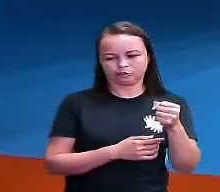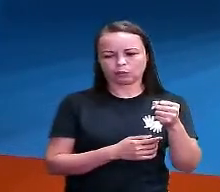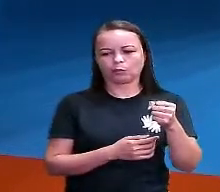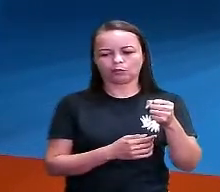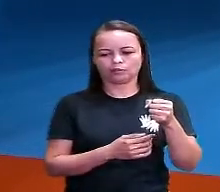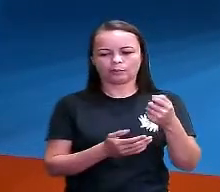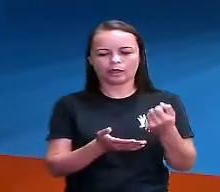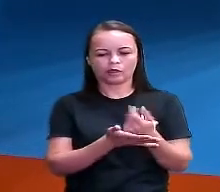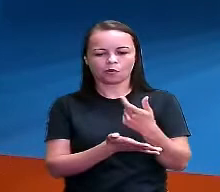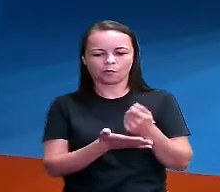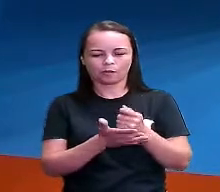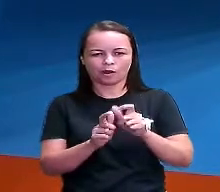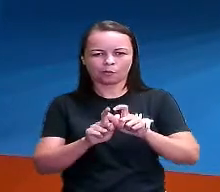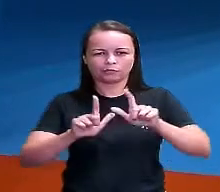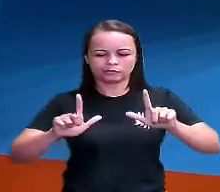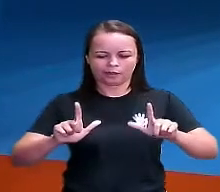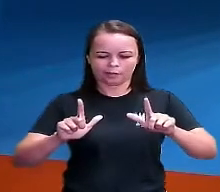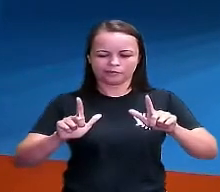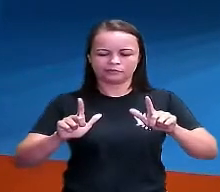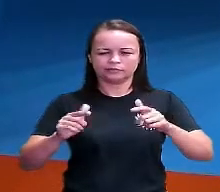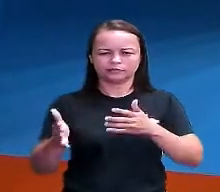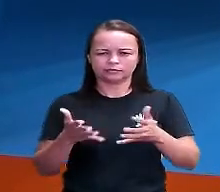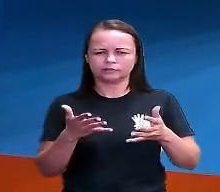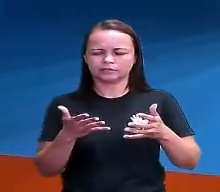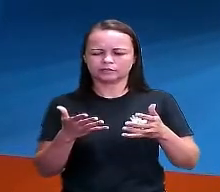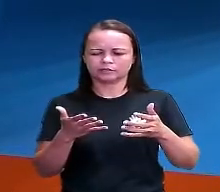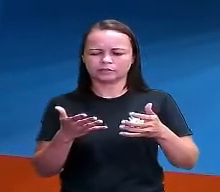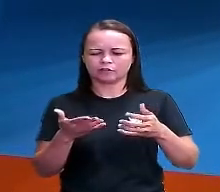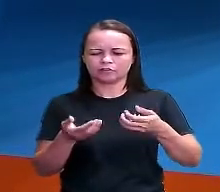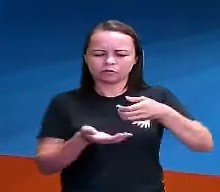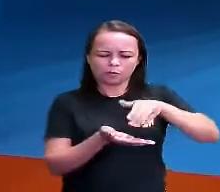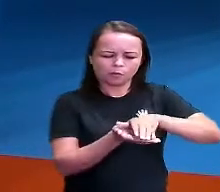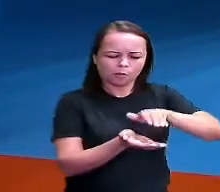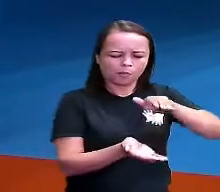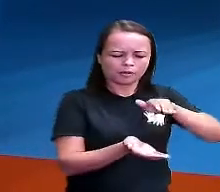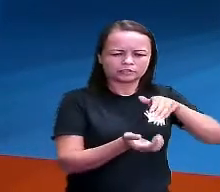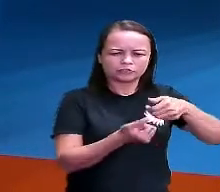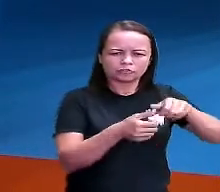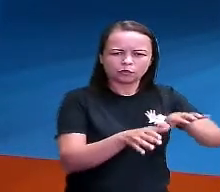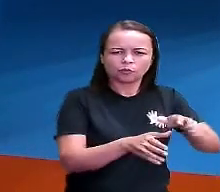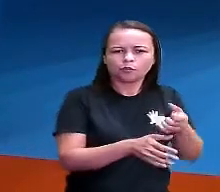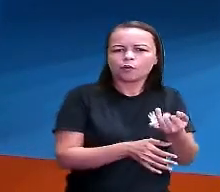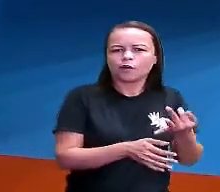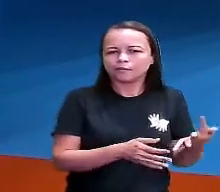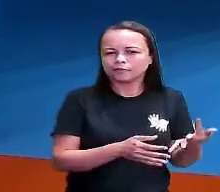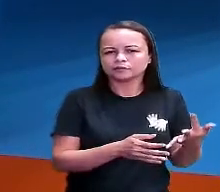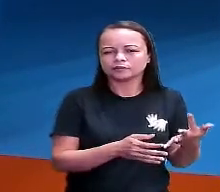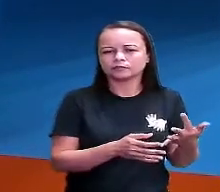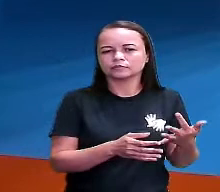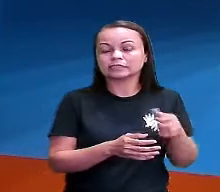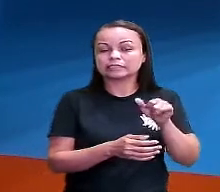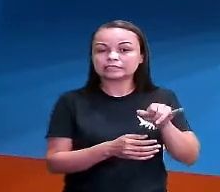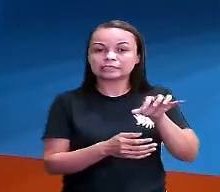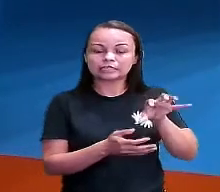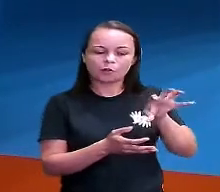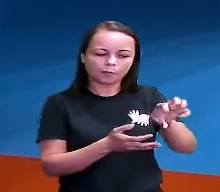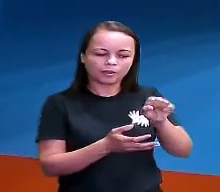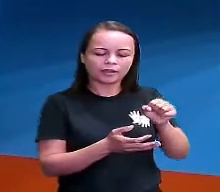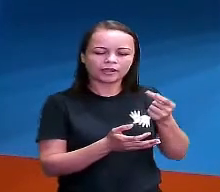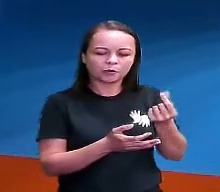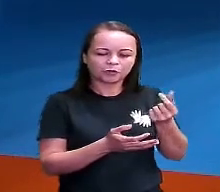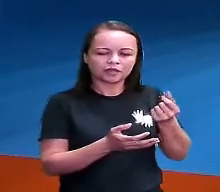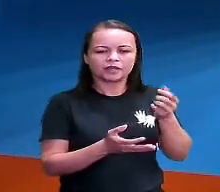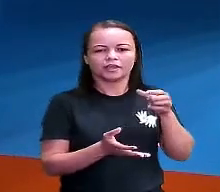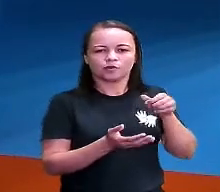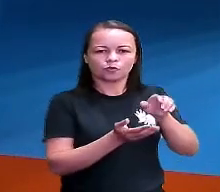reais restaram na poupança? Se eu tirei o dinheiro diminuiu. Então, se esse